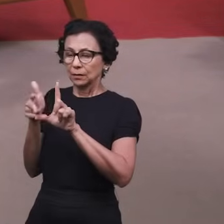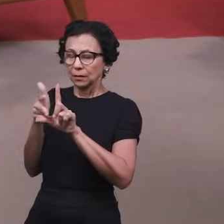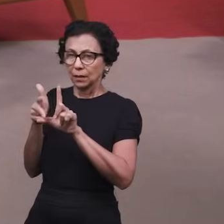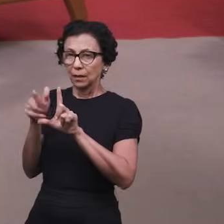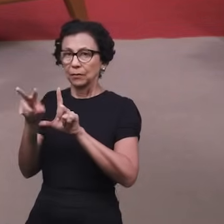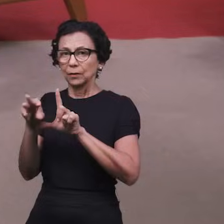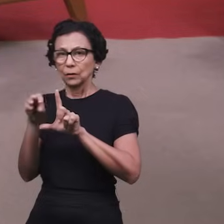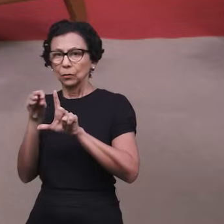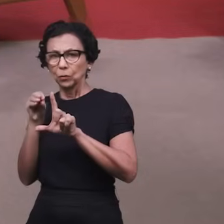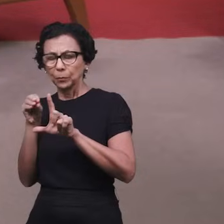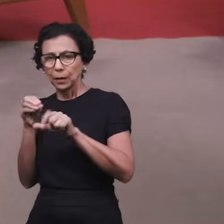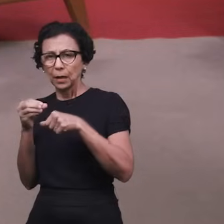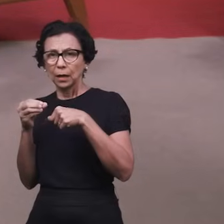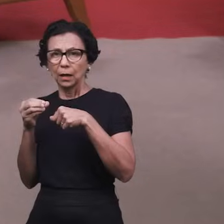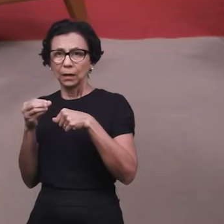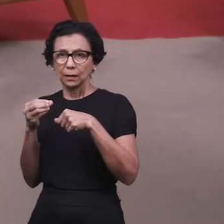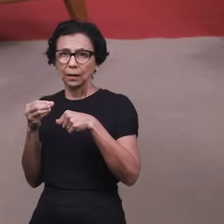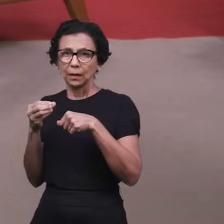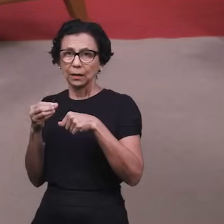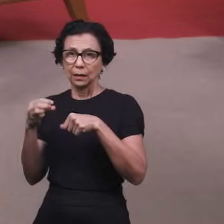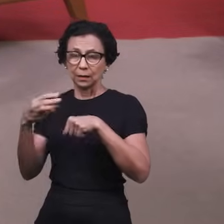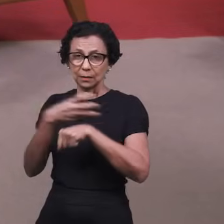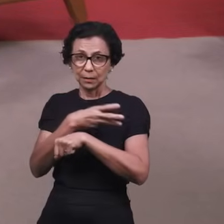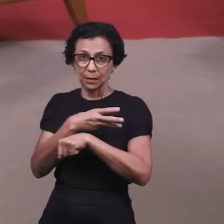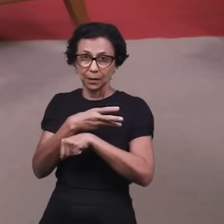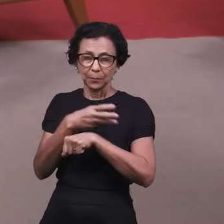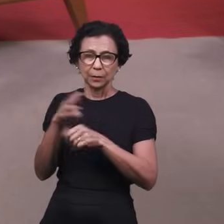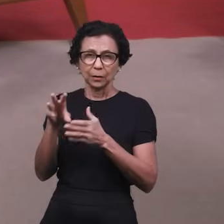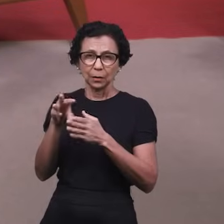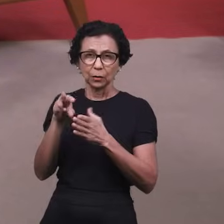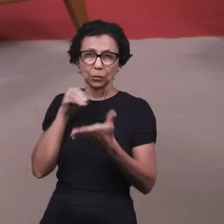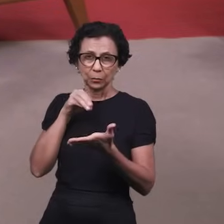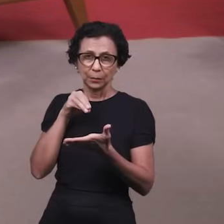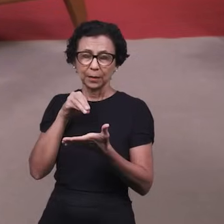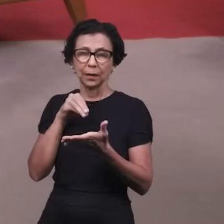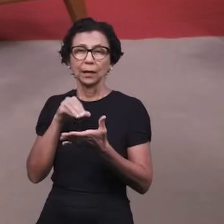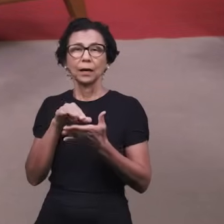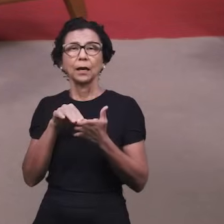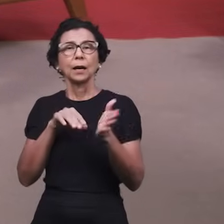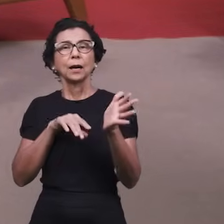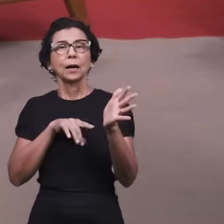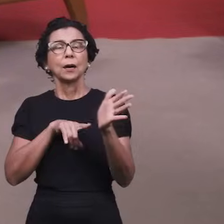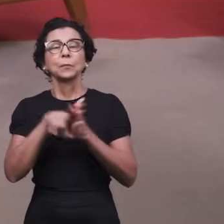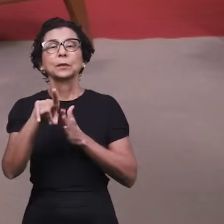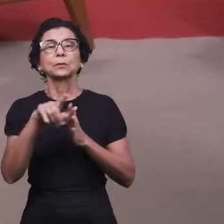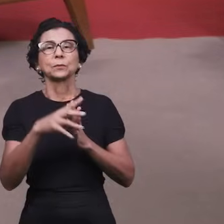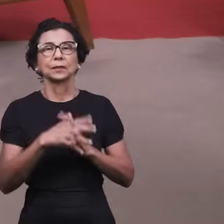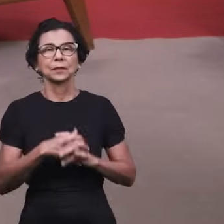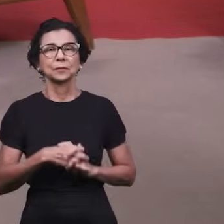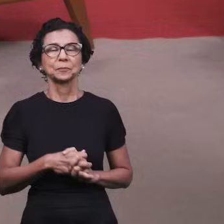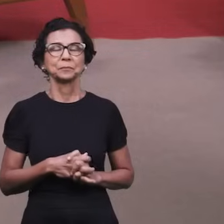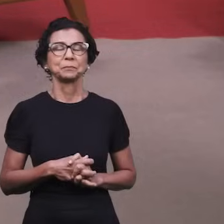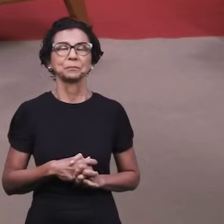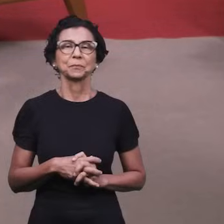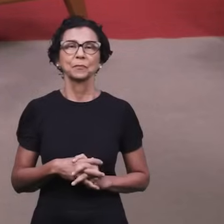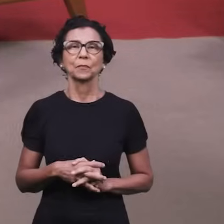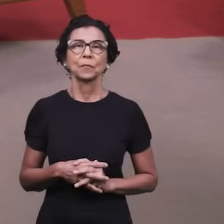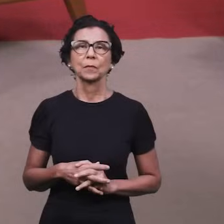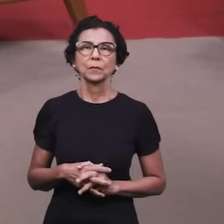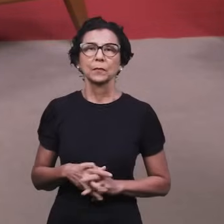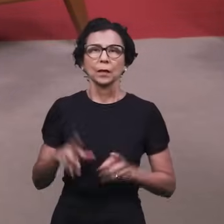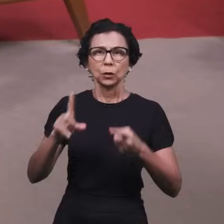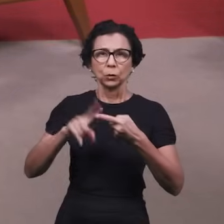nos são enviadas semanalmente. Nós glorificamos ao Senhor por isso. Agradecemos a você pela sua interação. Isso